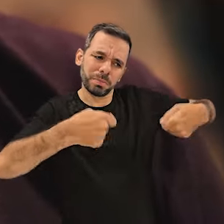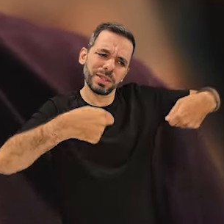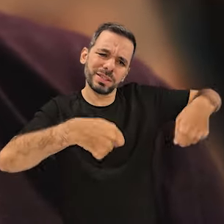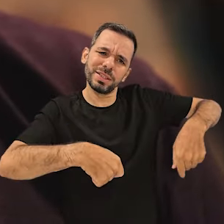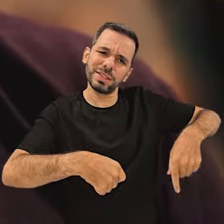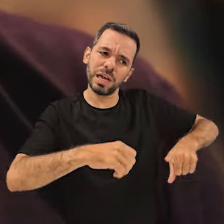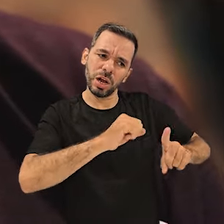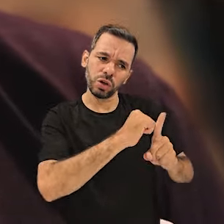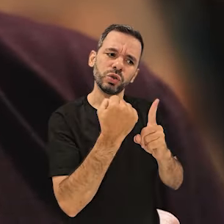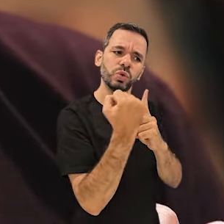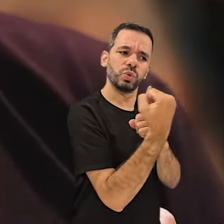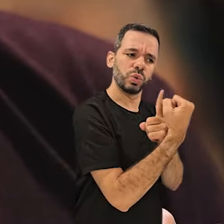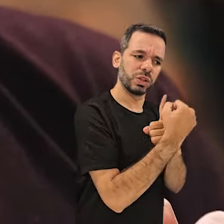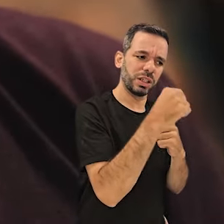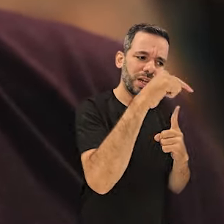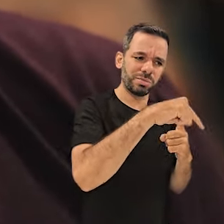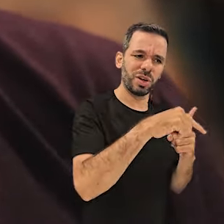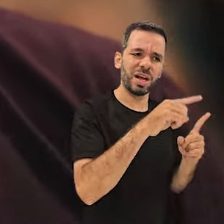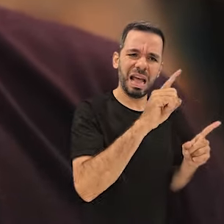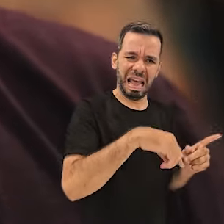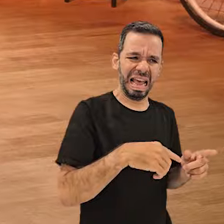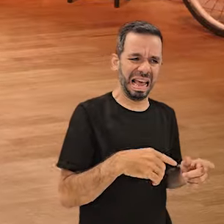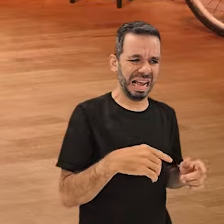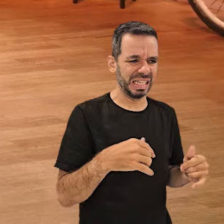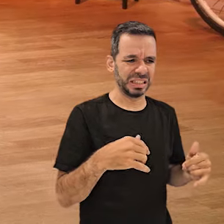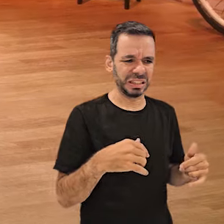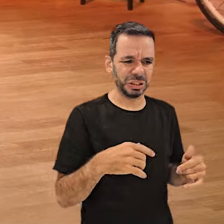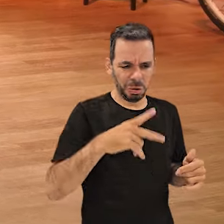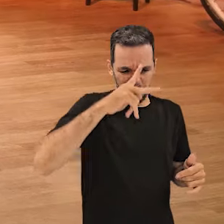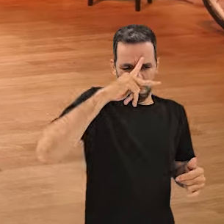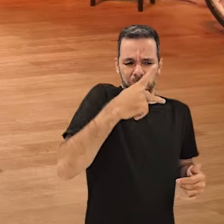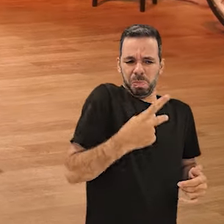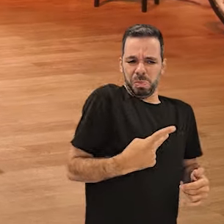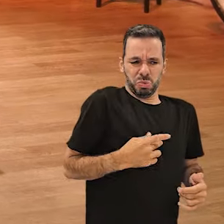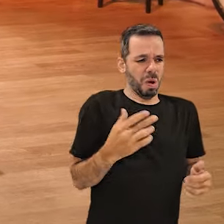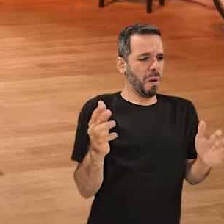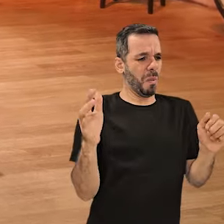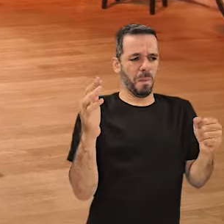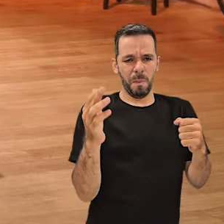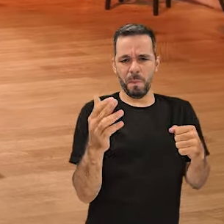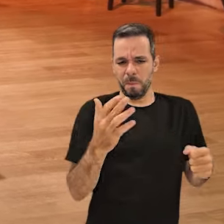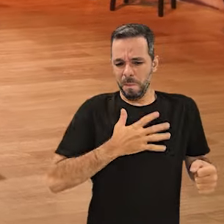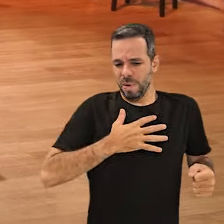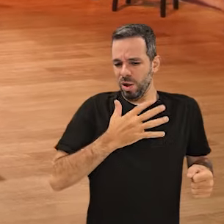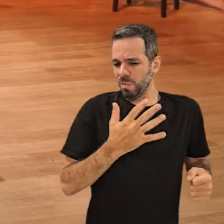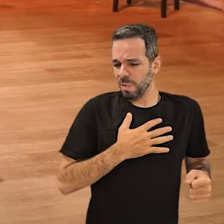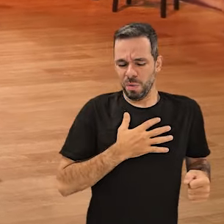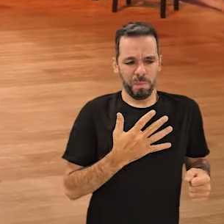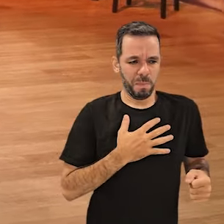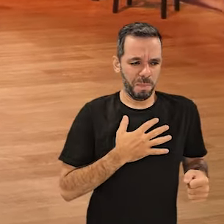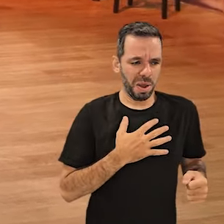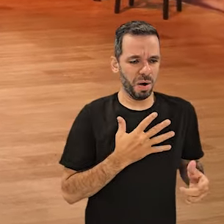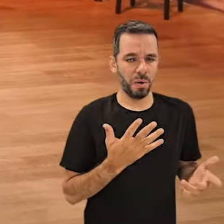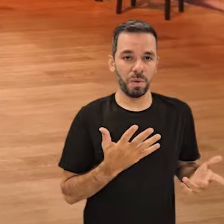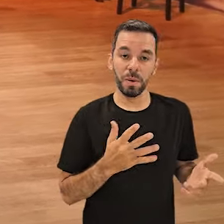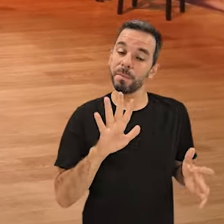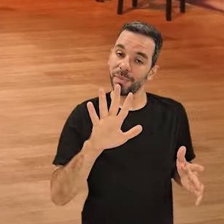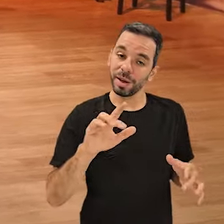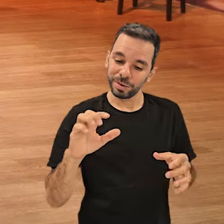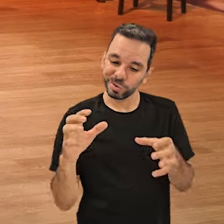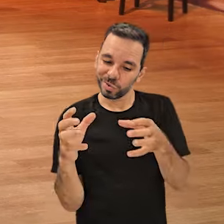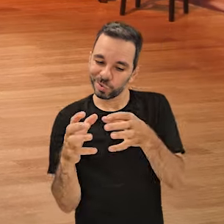uma sociedade que às vezes é tão fechada, é tão ela própria, tão egocêntrica, né? A